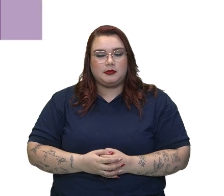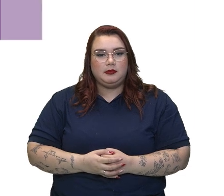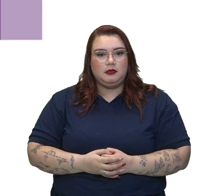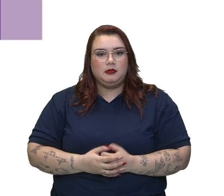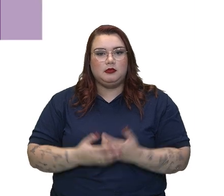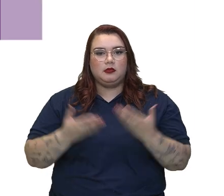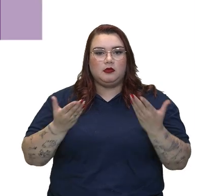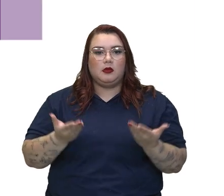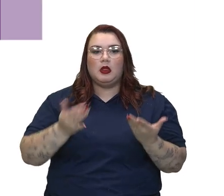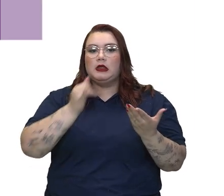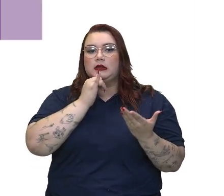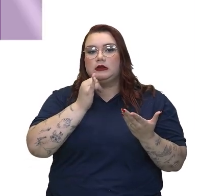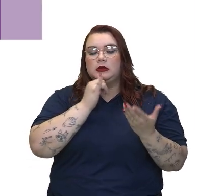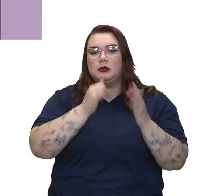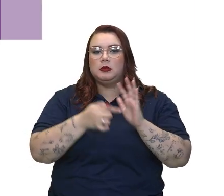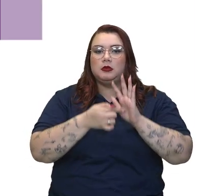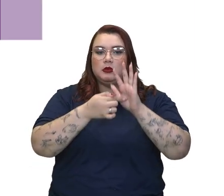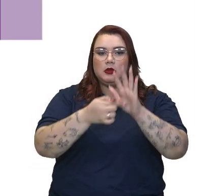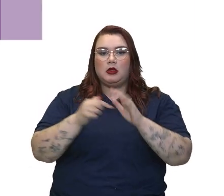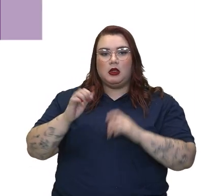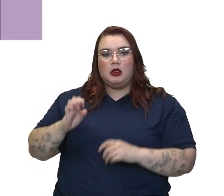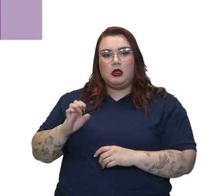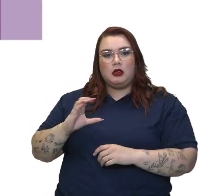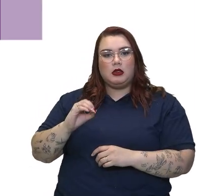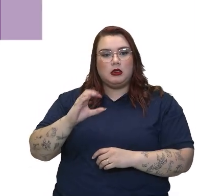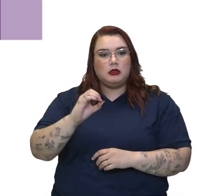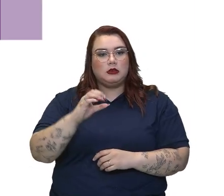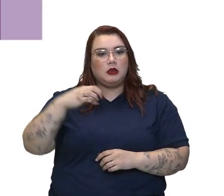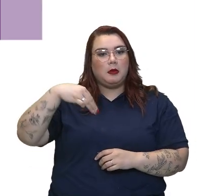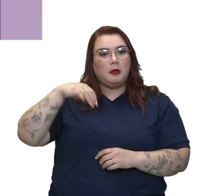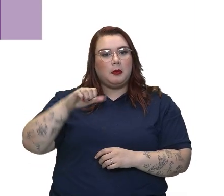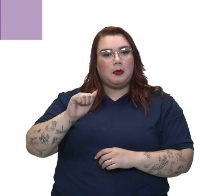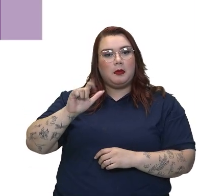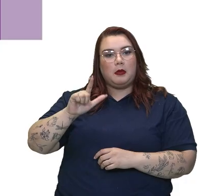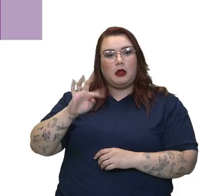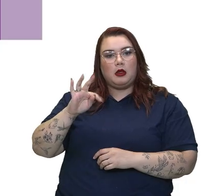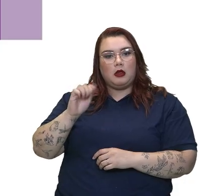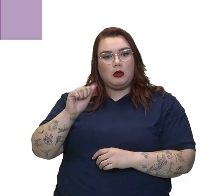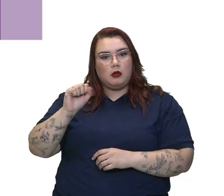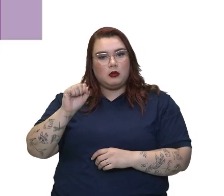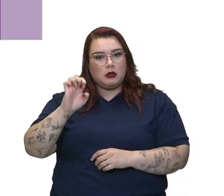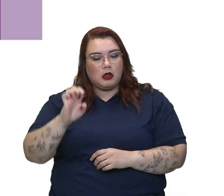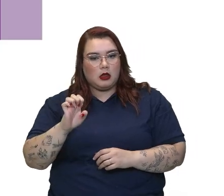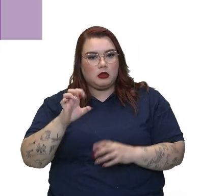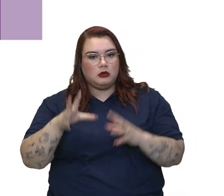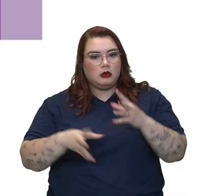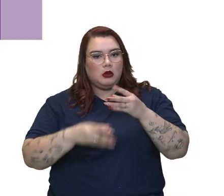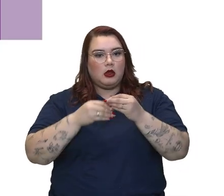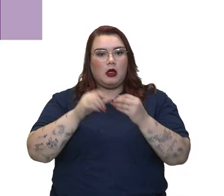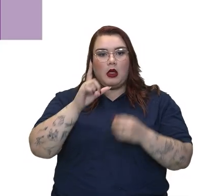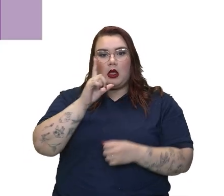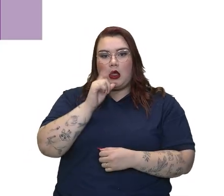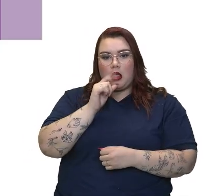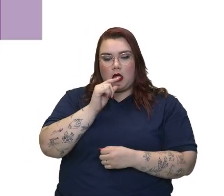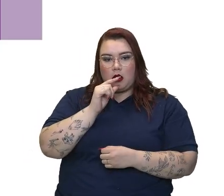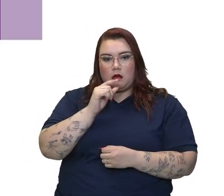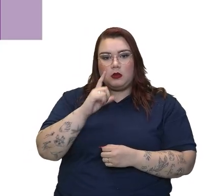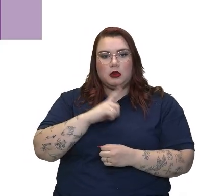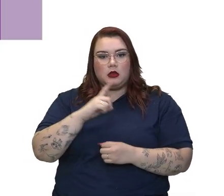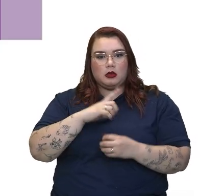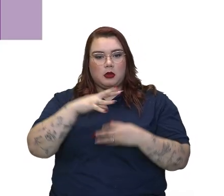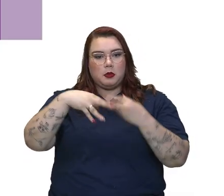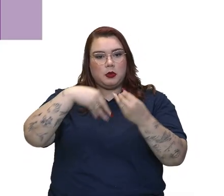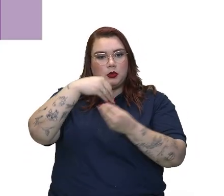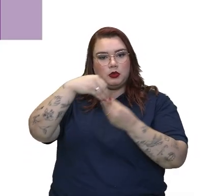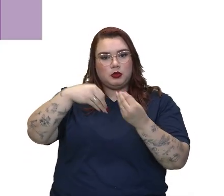Pode-se exemplificar com a enzima maltase, em presença de água. Ela atua sobre o substrato